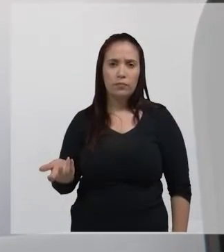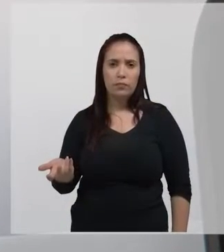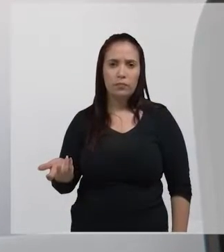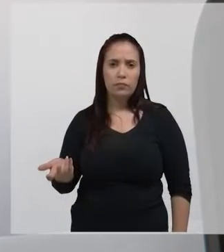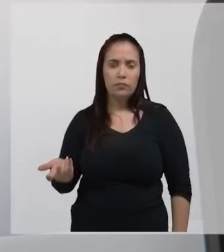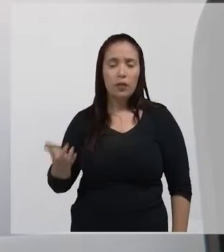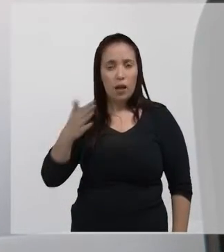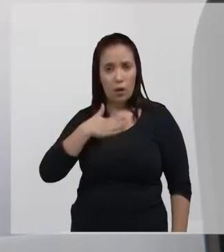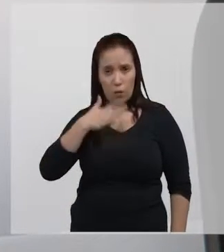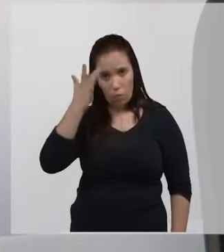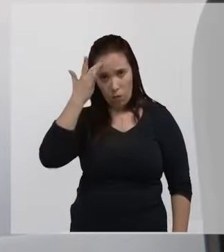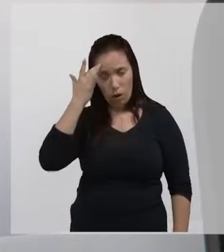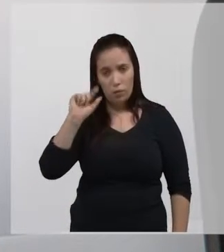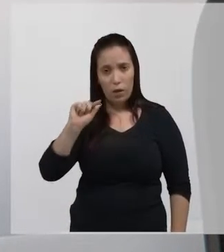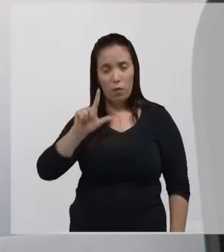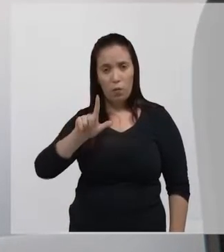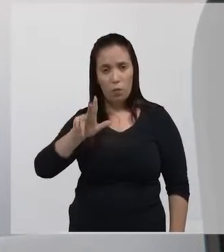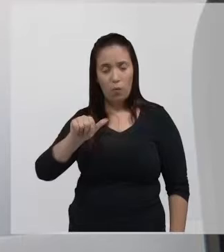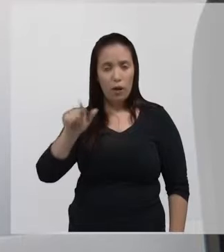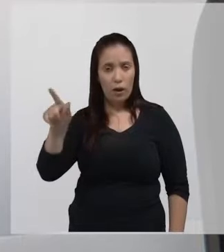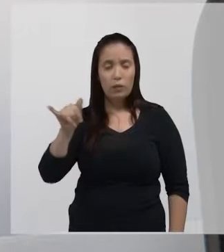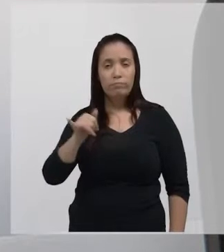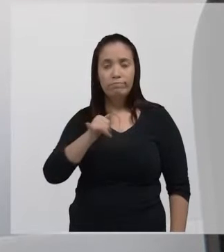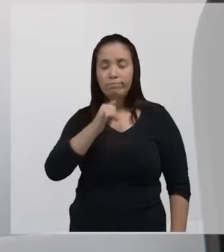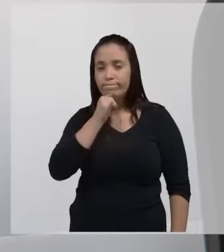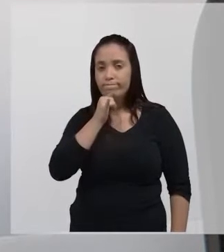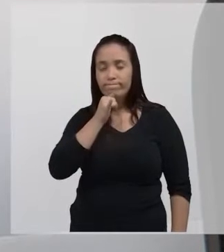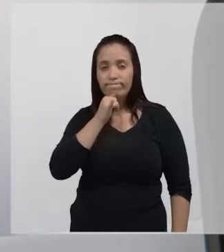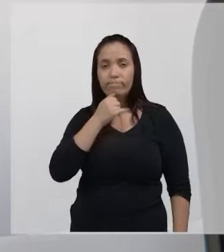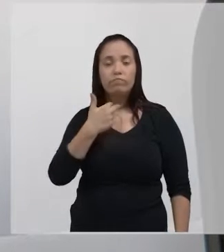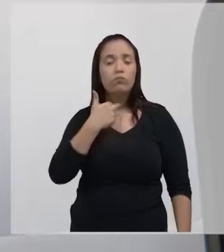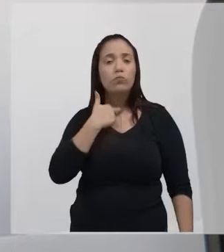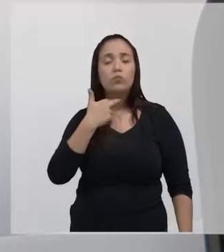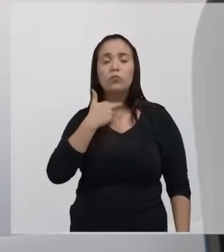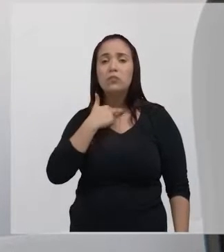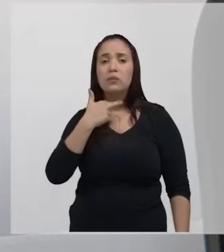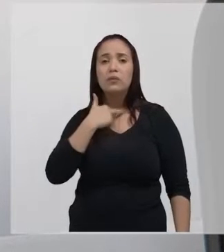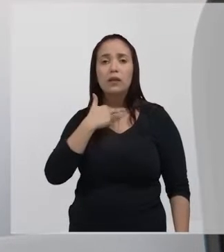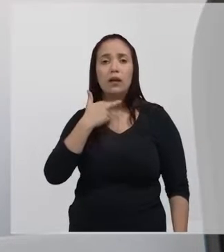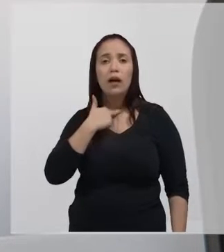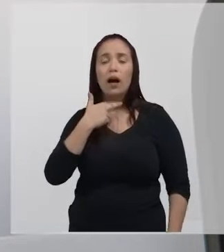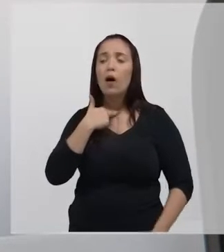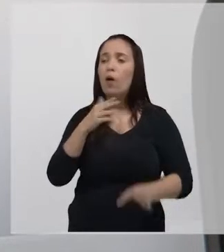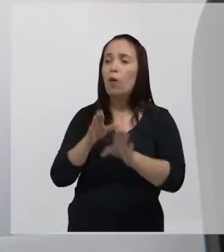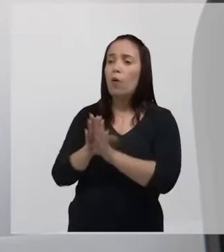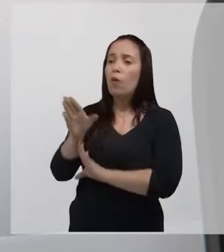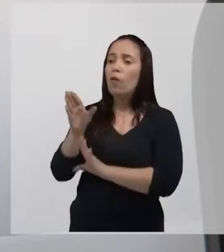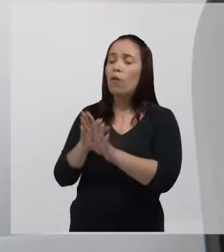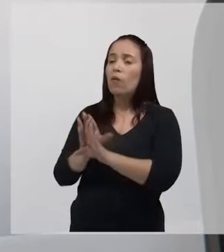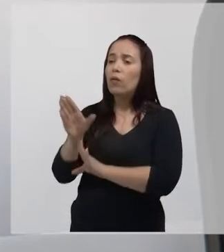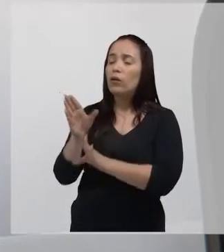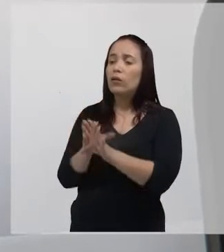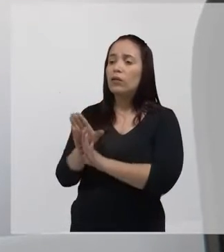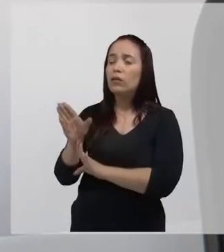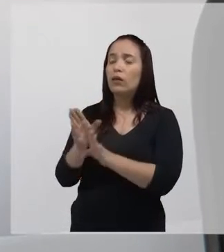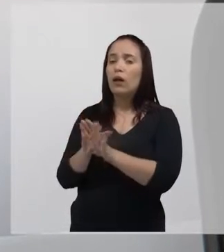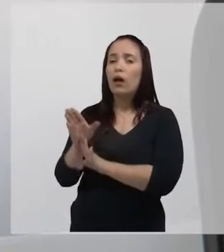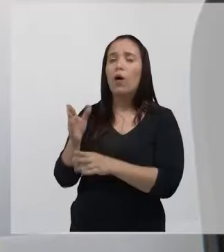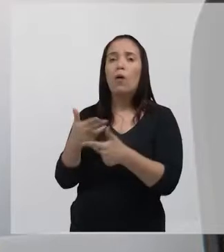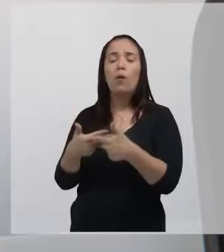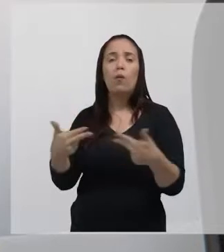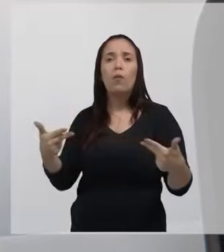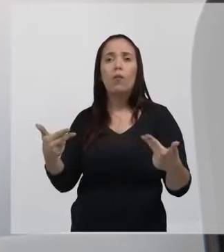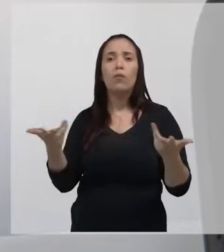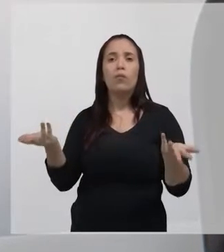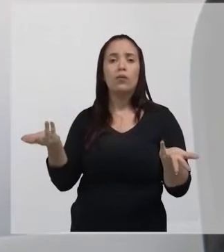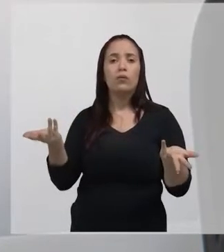Eu acho que o Lula, infelizmente, não tem mais nenhum auxiliar que poderia chegar e dizer para ele, espera aí, vamos